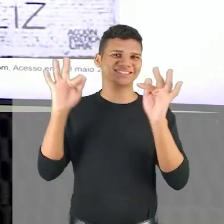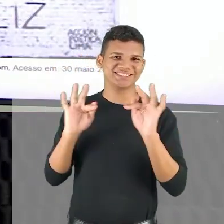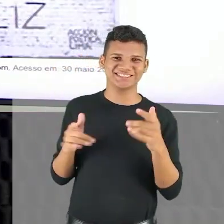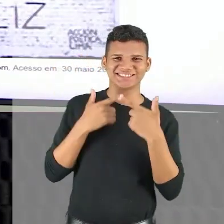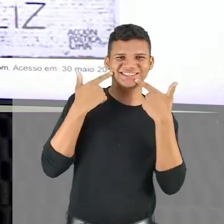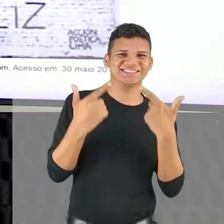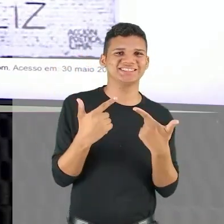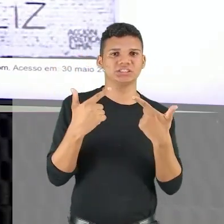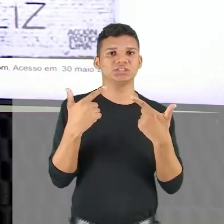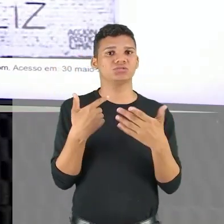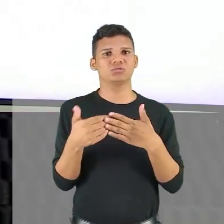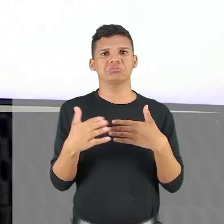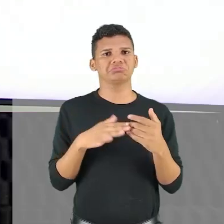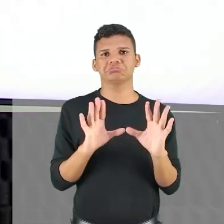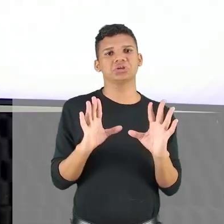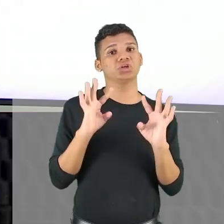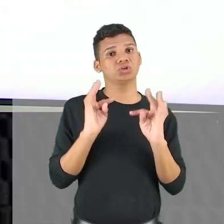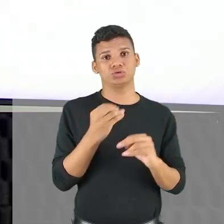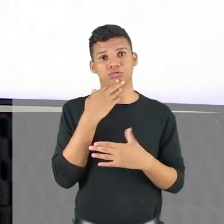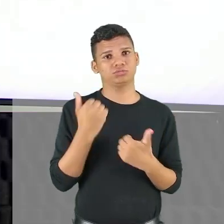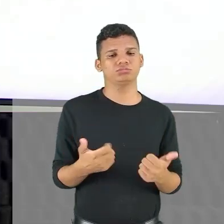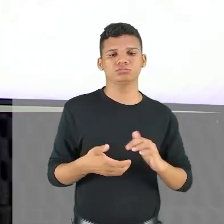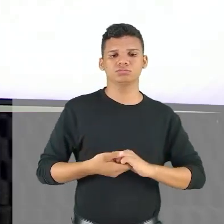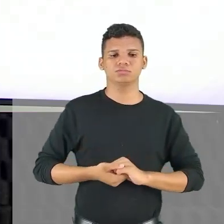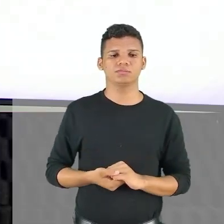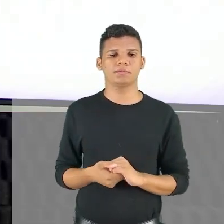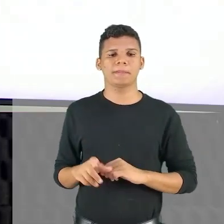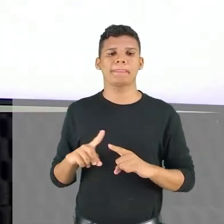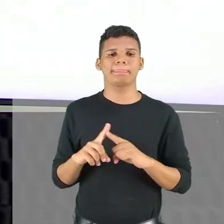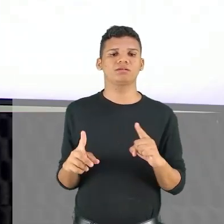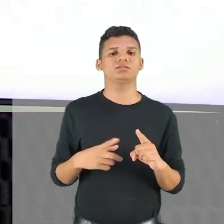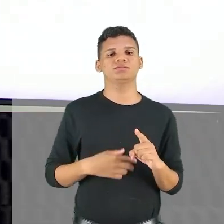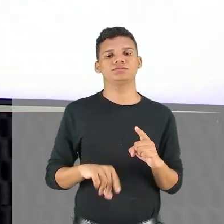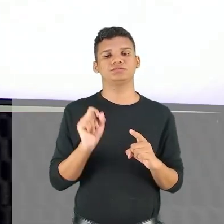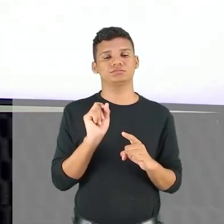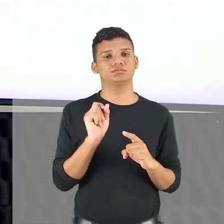feliz. Tanto faz, tá tudo bem. Então, aí, nesse grafite